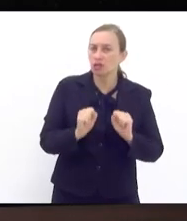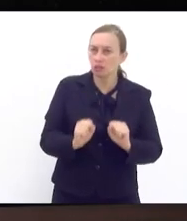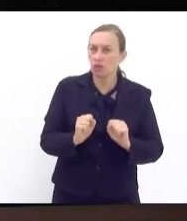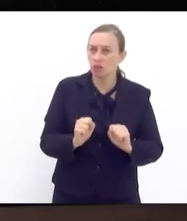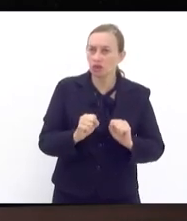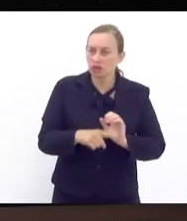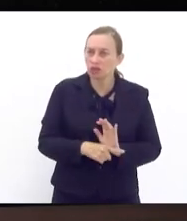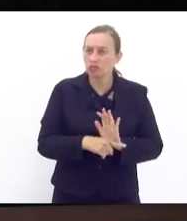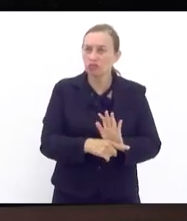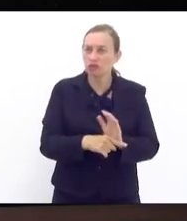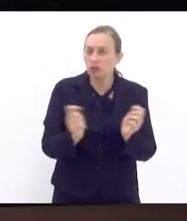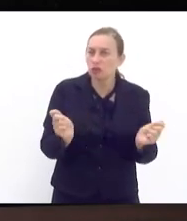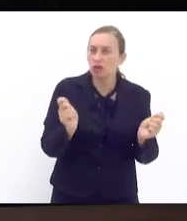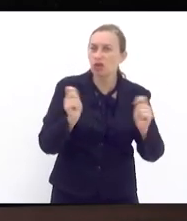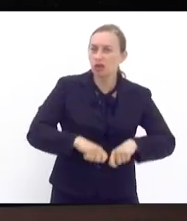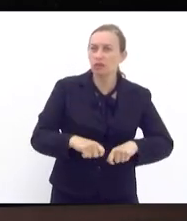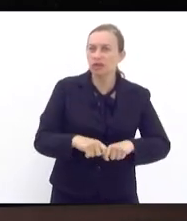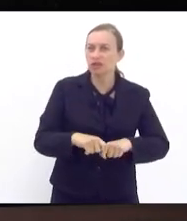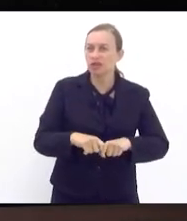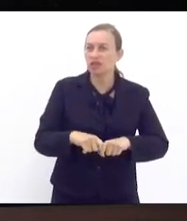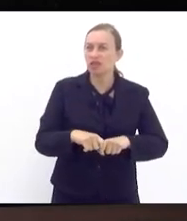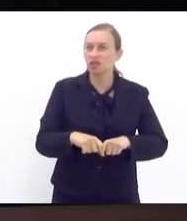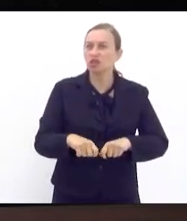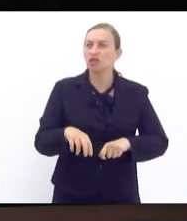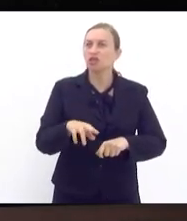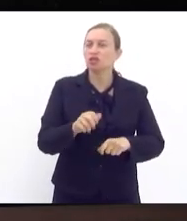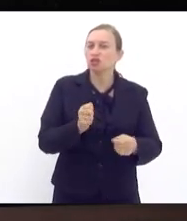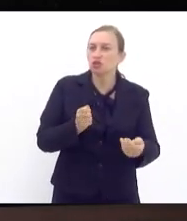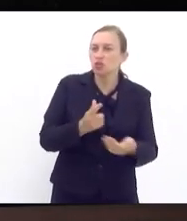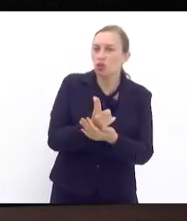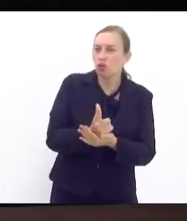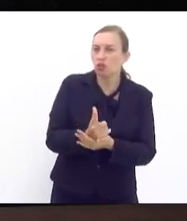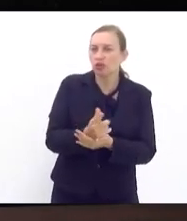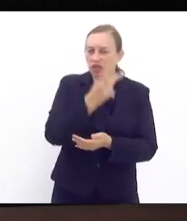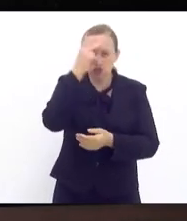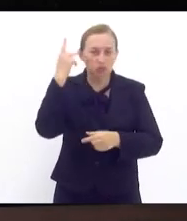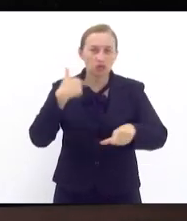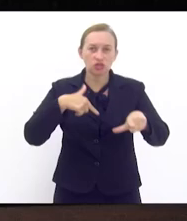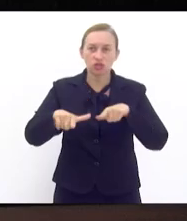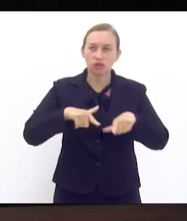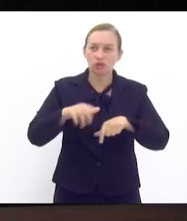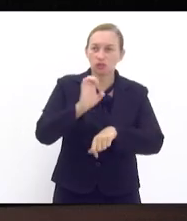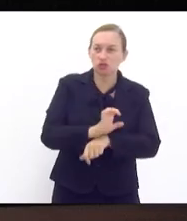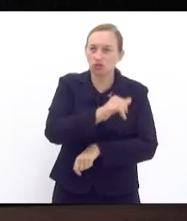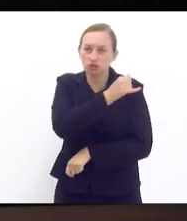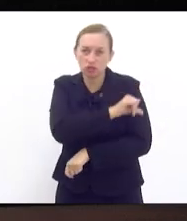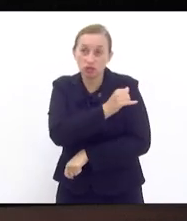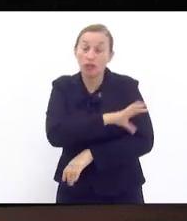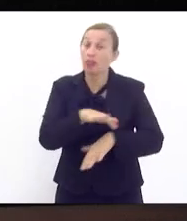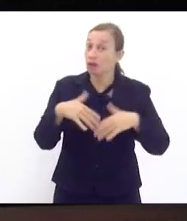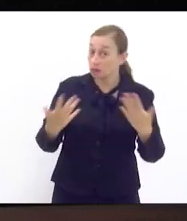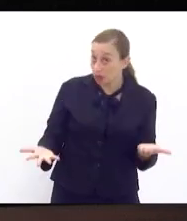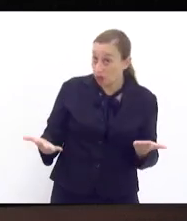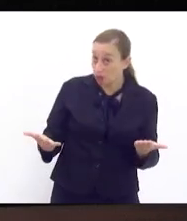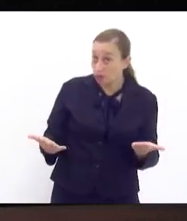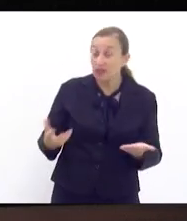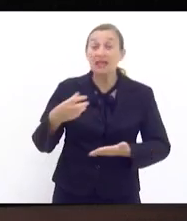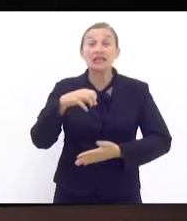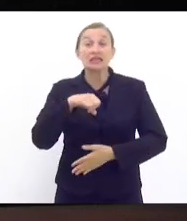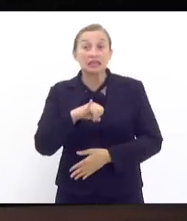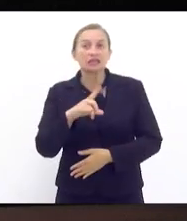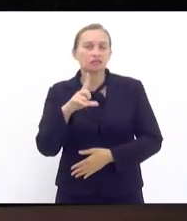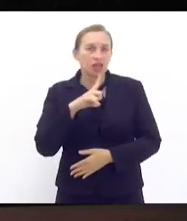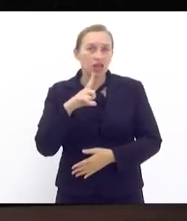uma capacidade de consumo dos trabalhadores aqui do Estado do Rio de Janeiro. Então, se a gente tem